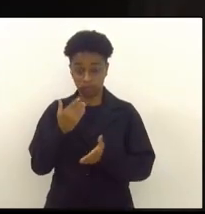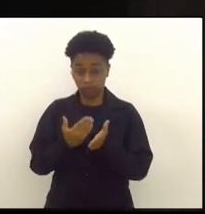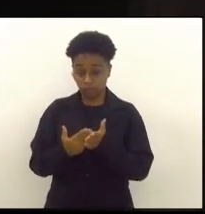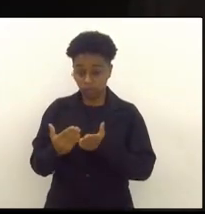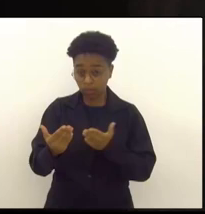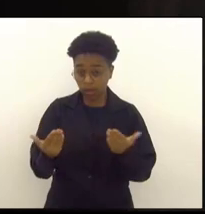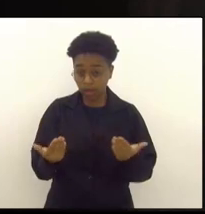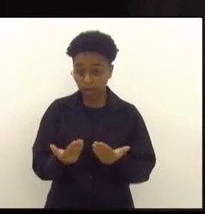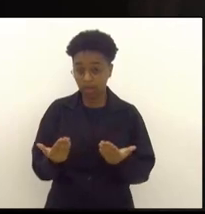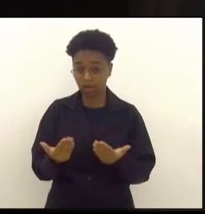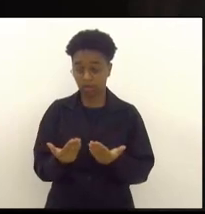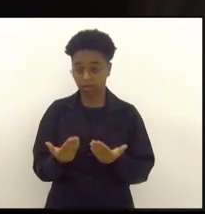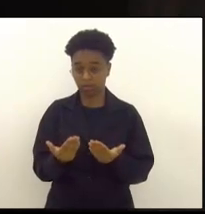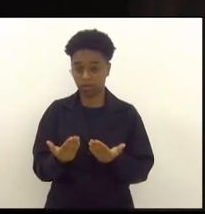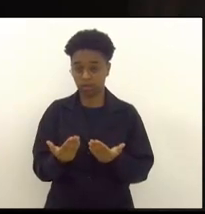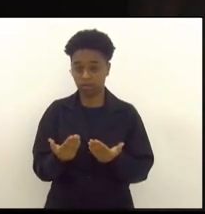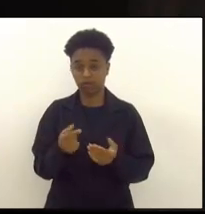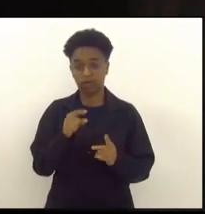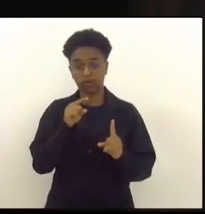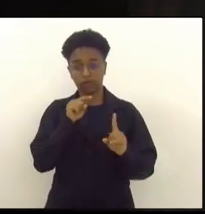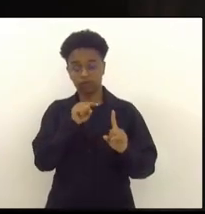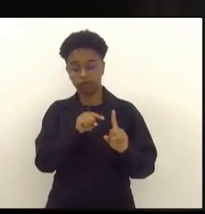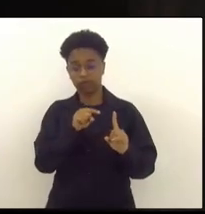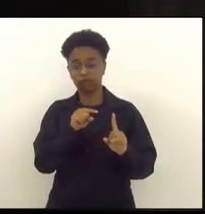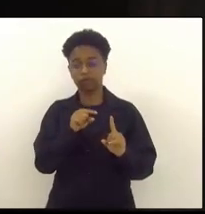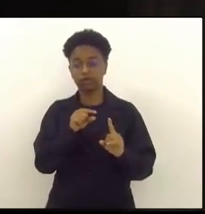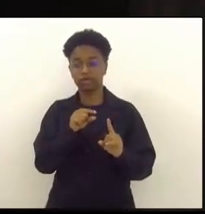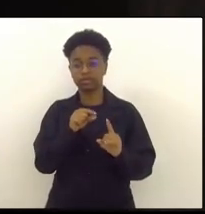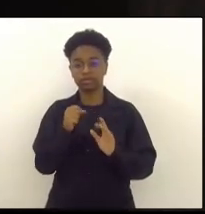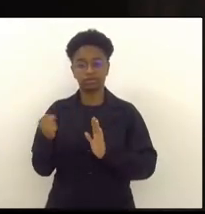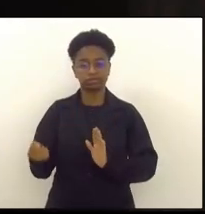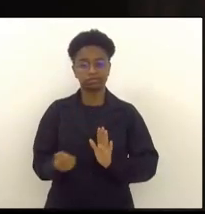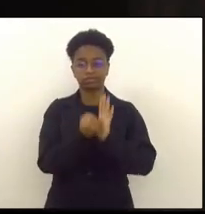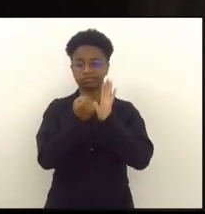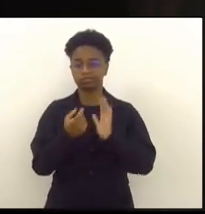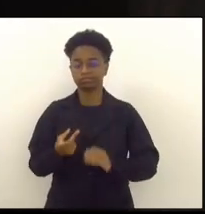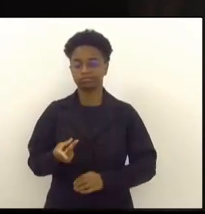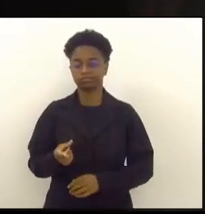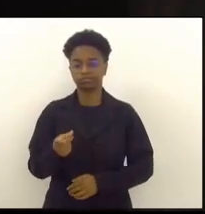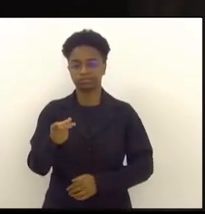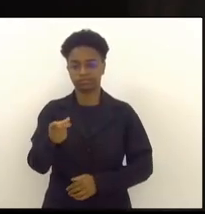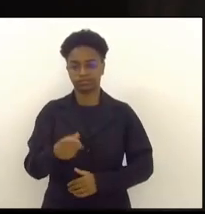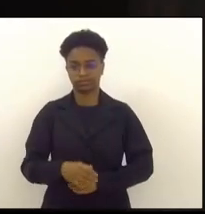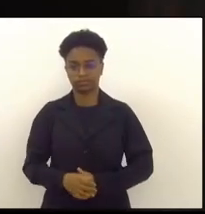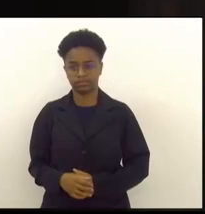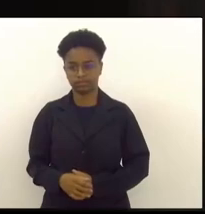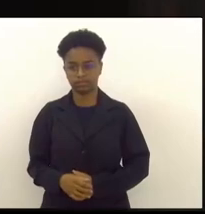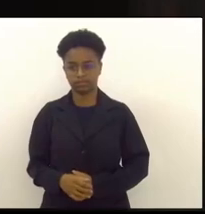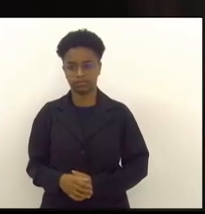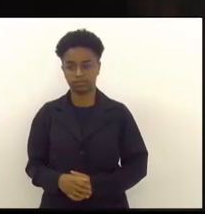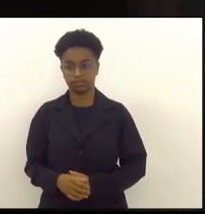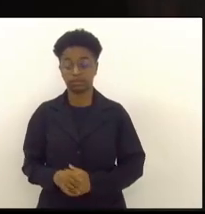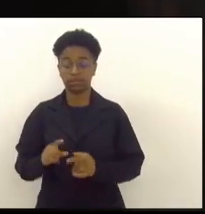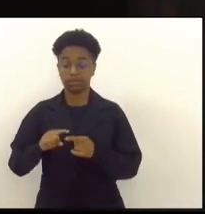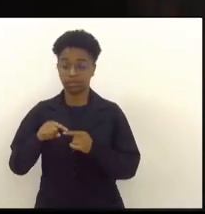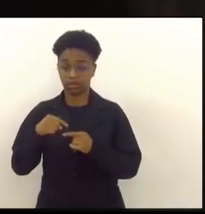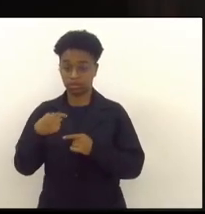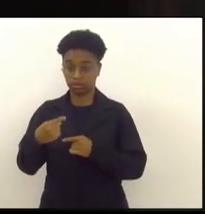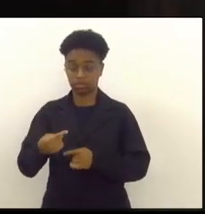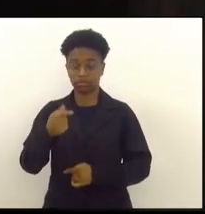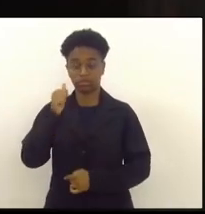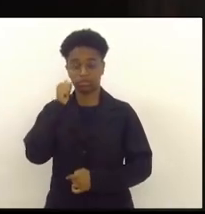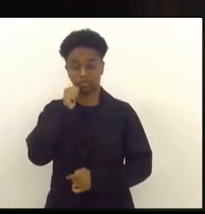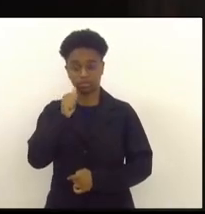agora, o senhor vai ficar imortalizado. Aí chegou, depois chegou uma menina